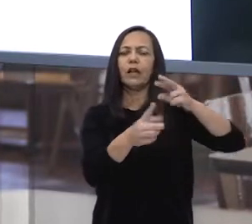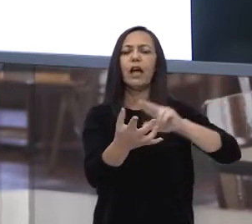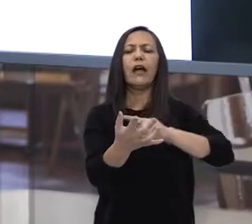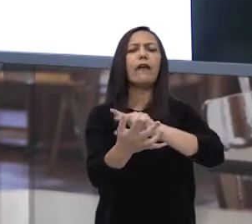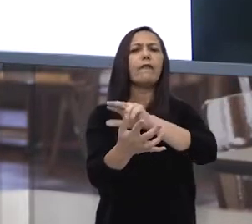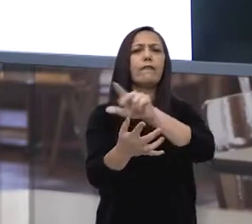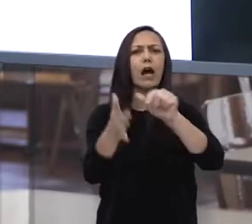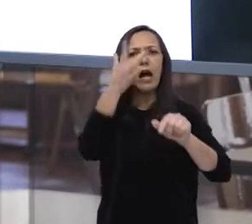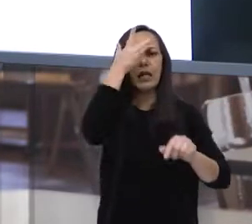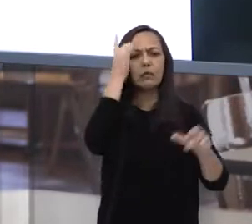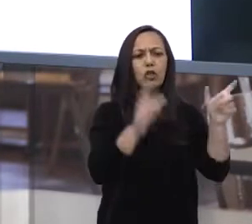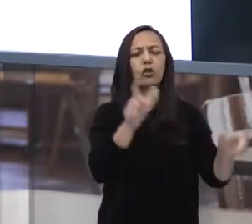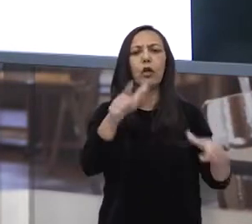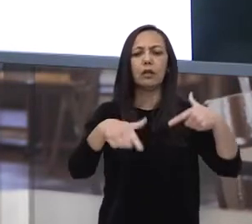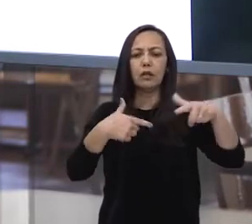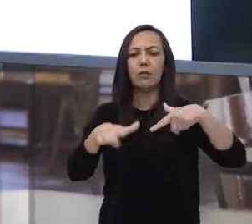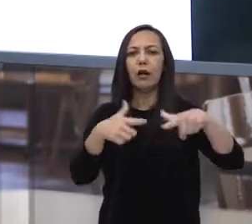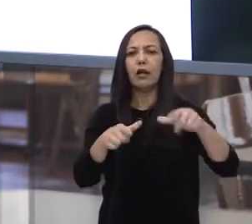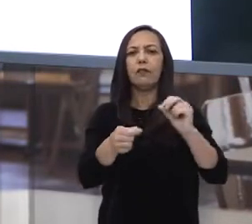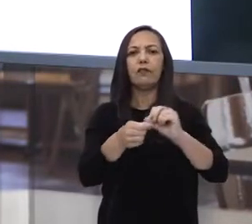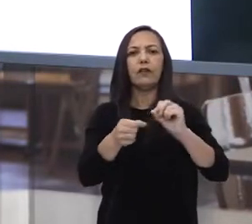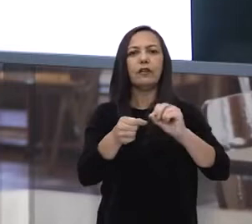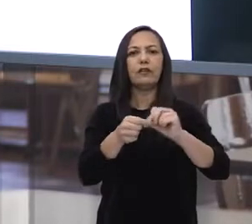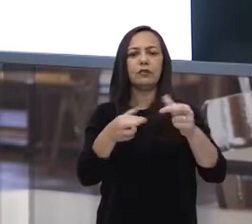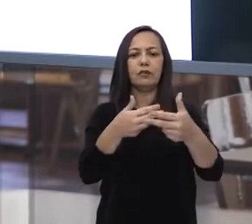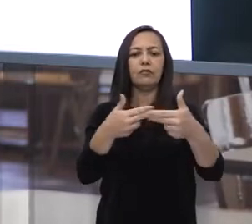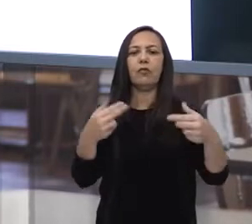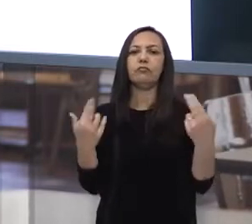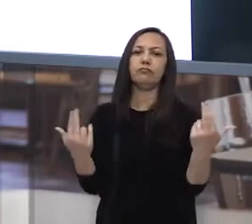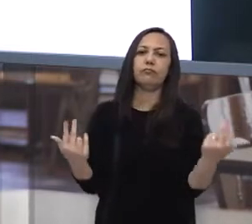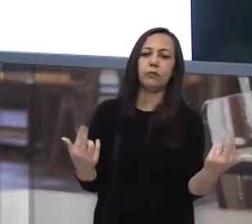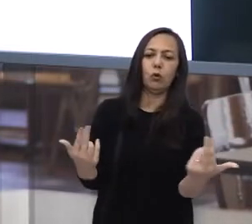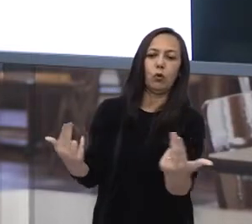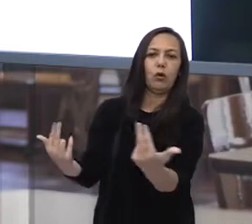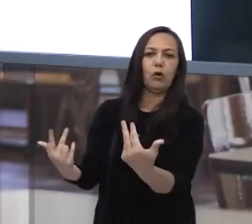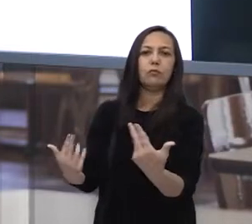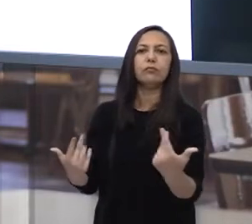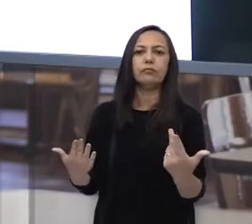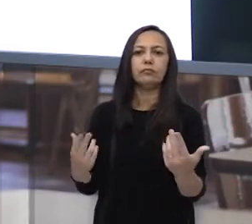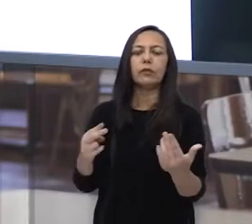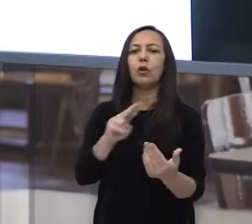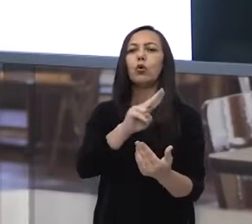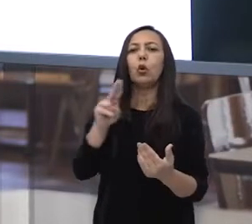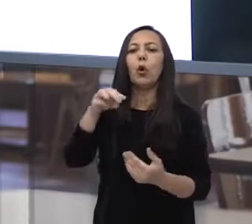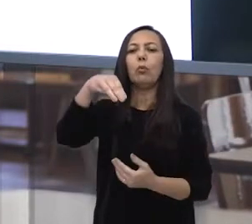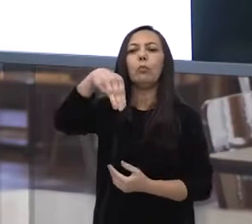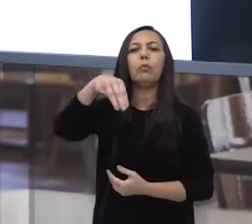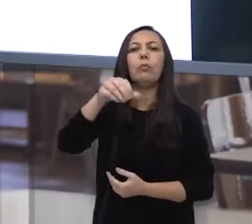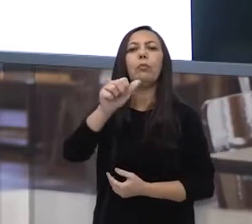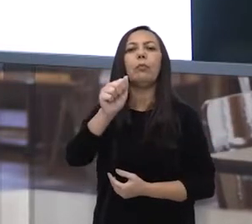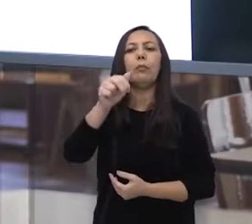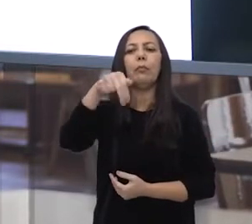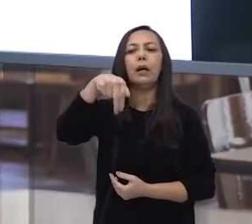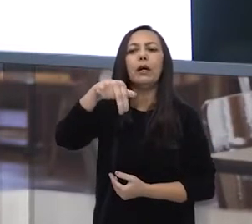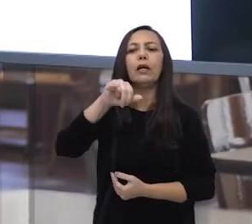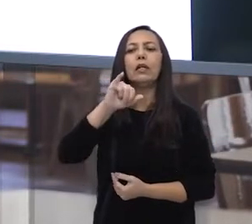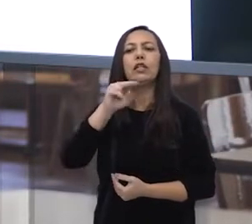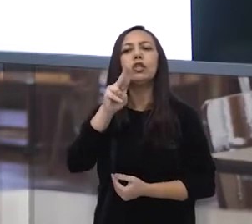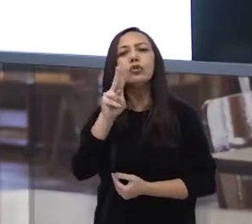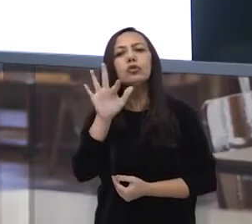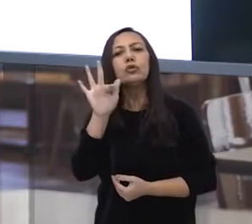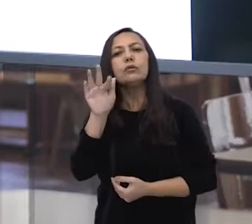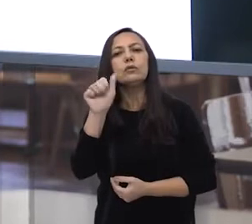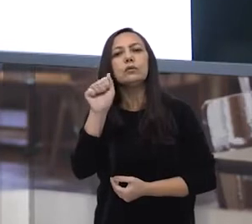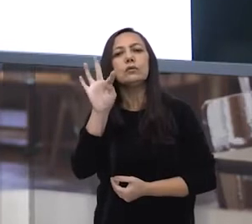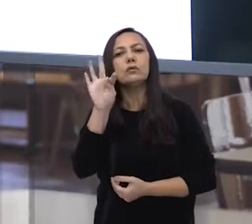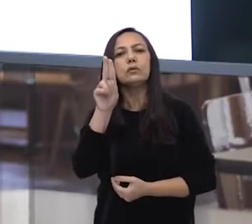vários produzindo aquele mesmo gênero. A gente chama isso de manufatura, quando o trabalho era feito